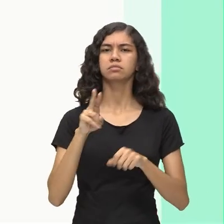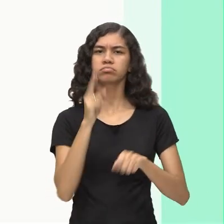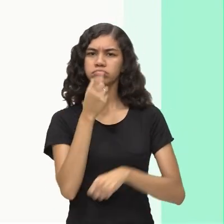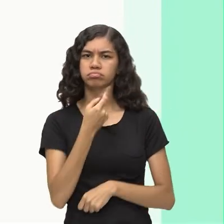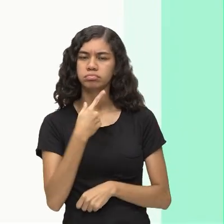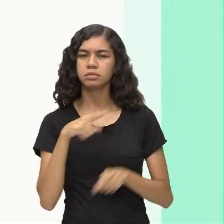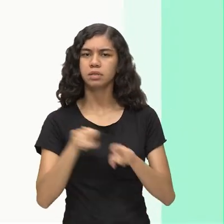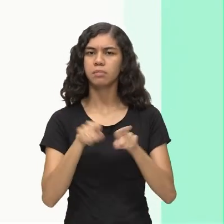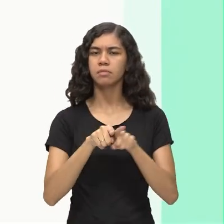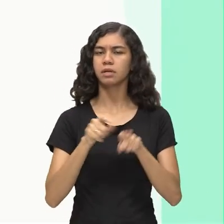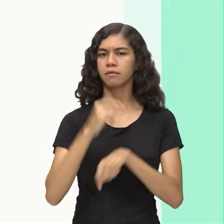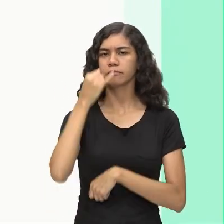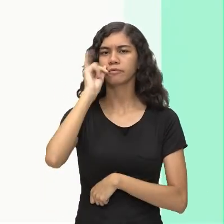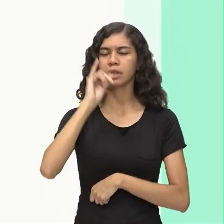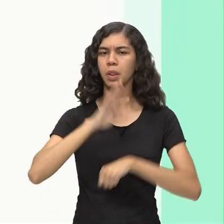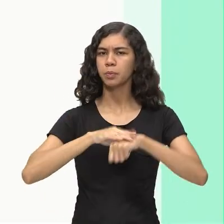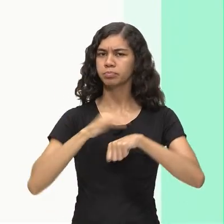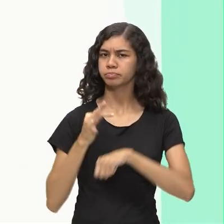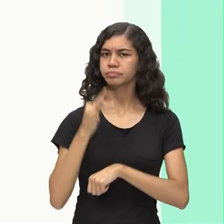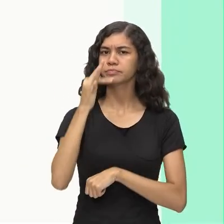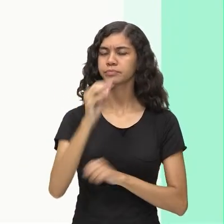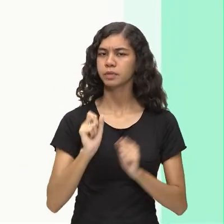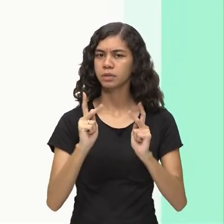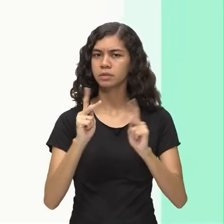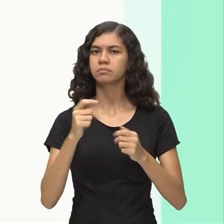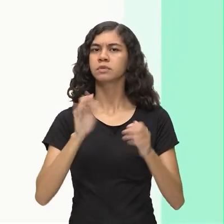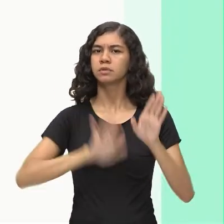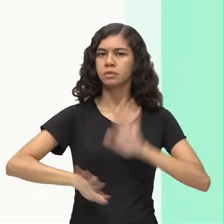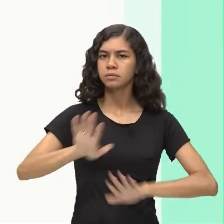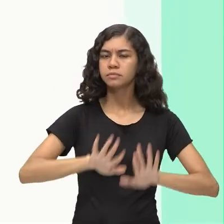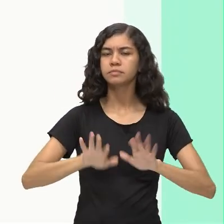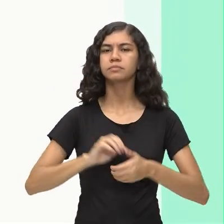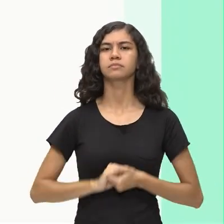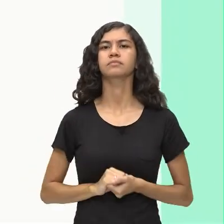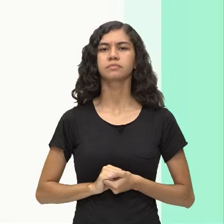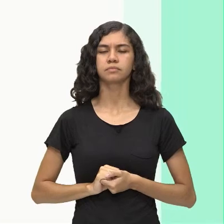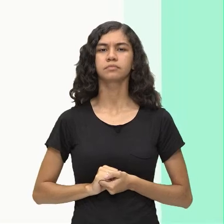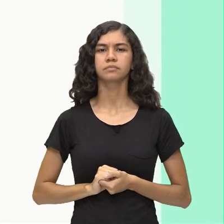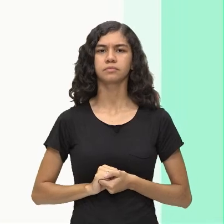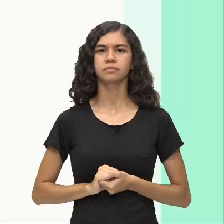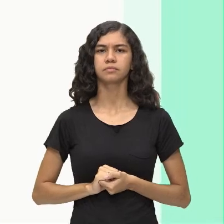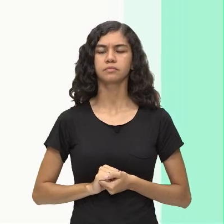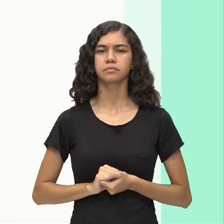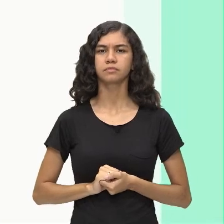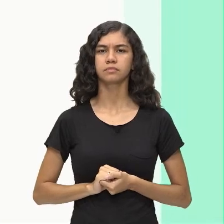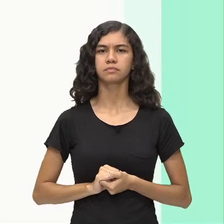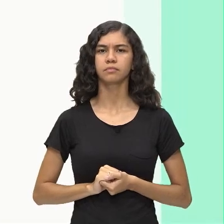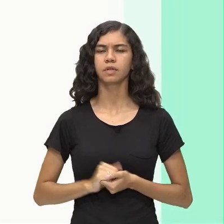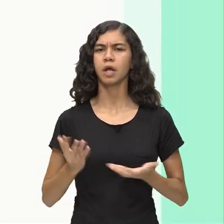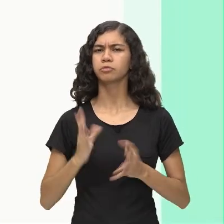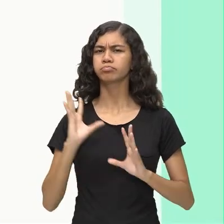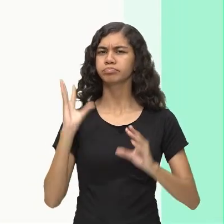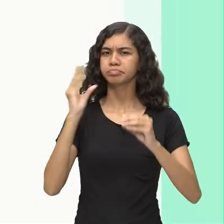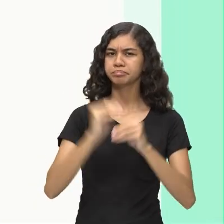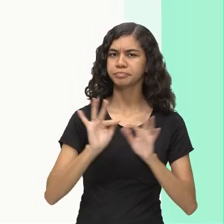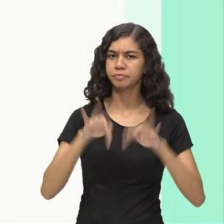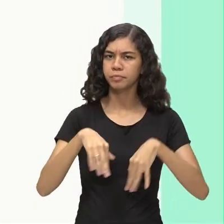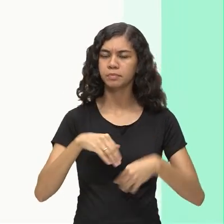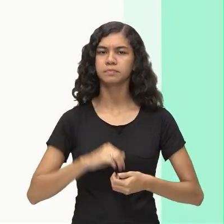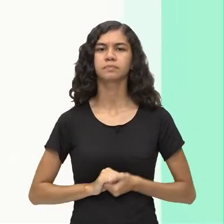ter uma doença grave, tá bom? Então, se cuidem. E agora a gente vai para as nossas considerações